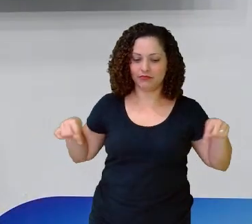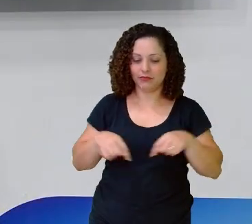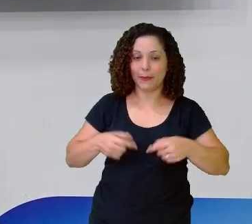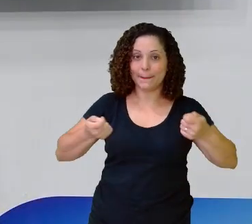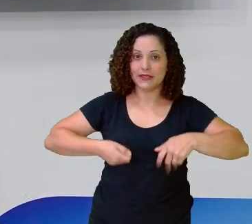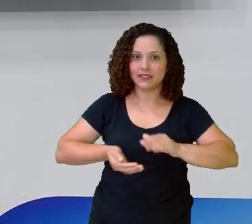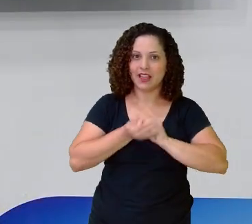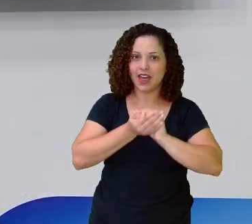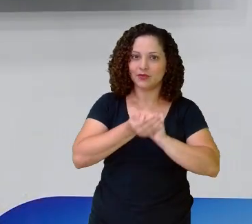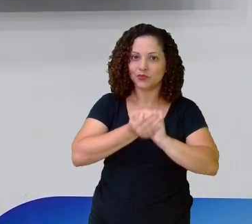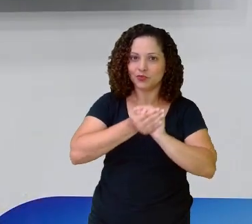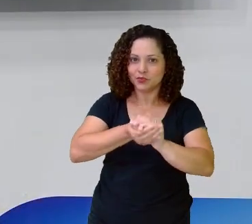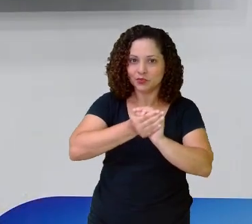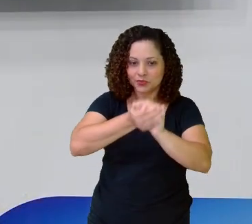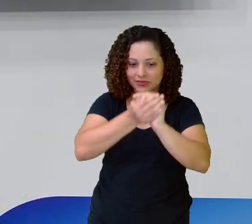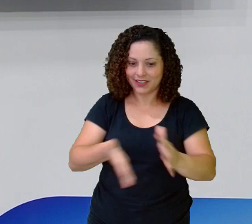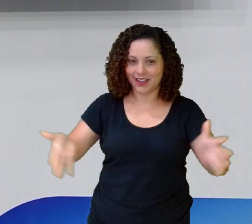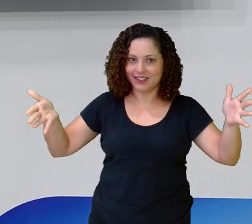um dado?